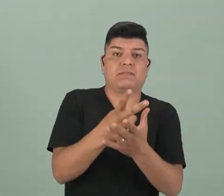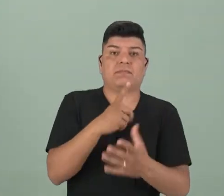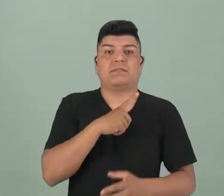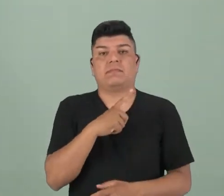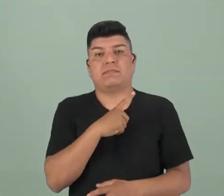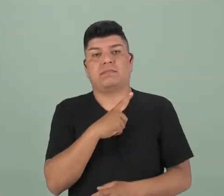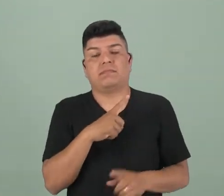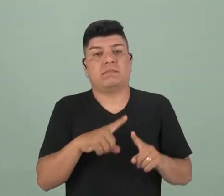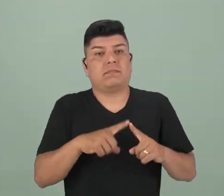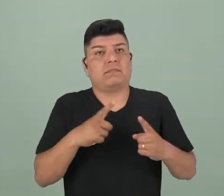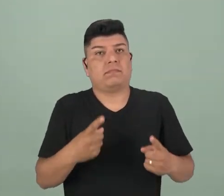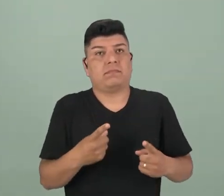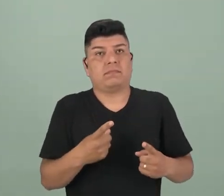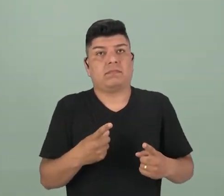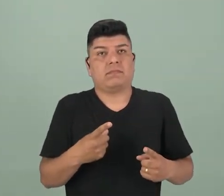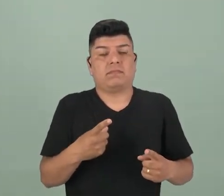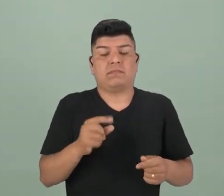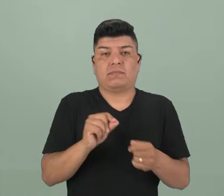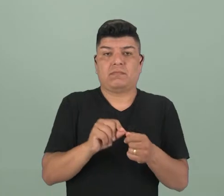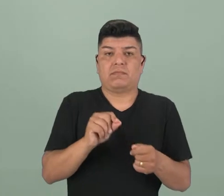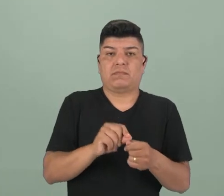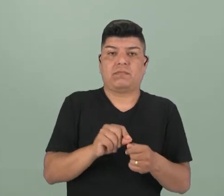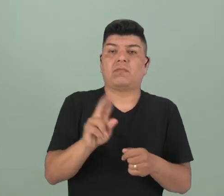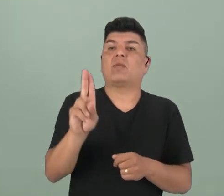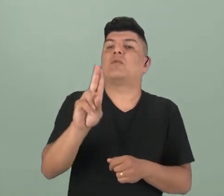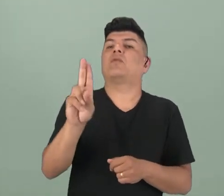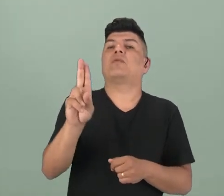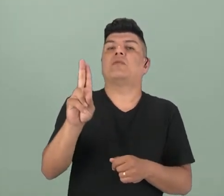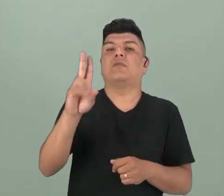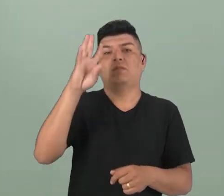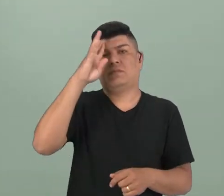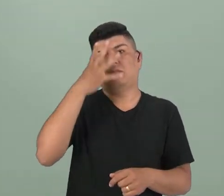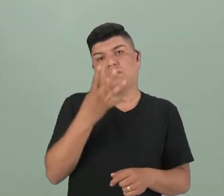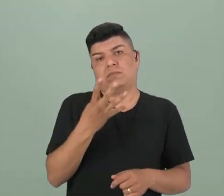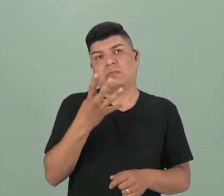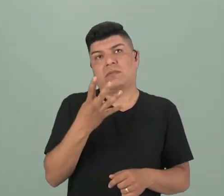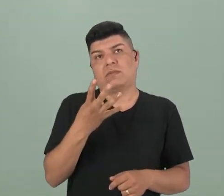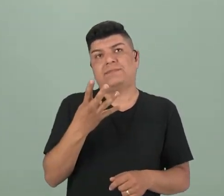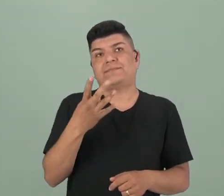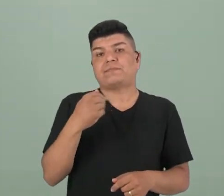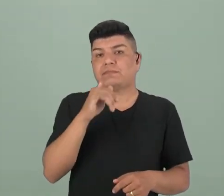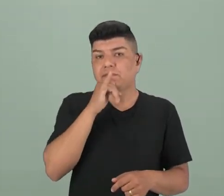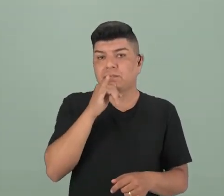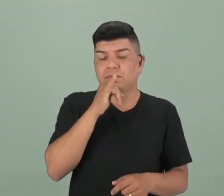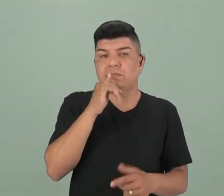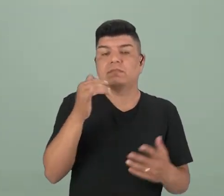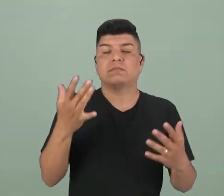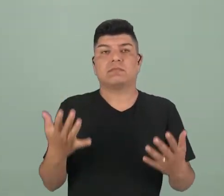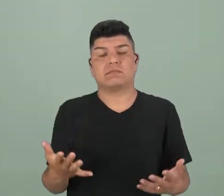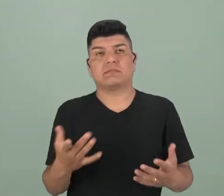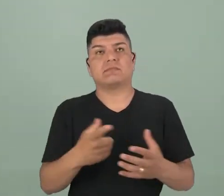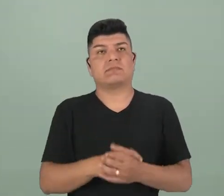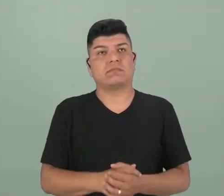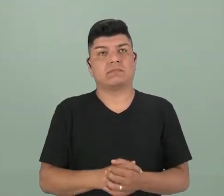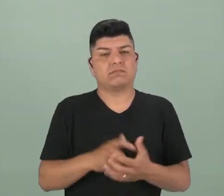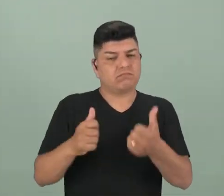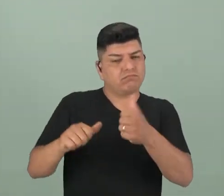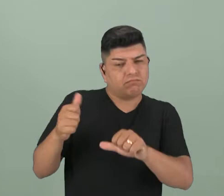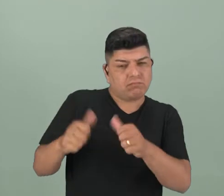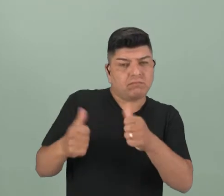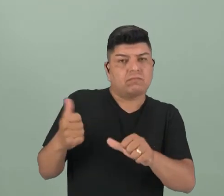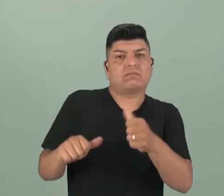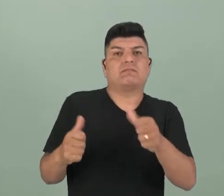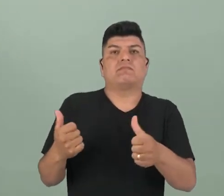mas ele foi a que nomeou, que descobriu e colocou, por exemplo, uma analogia como a